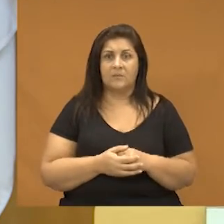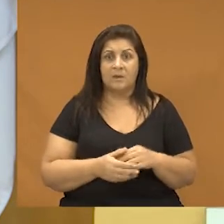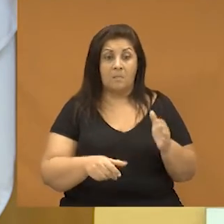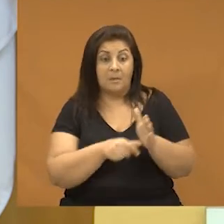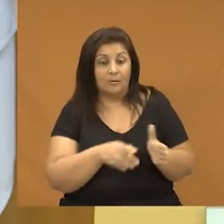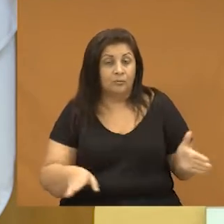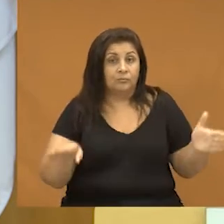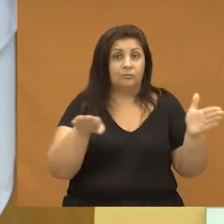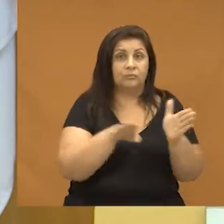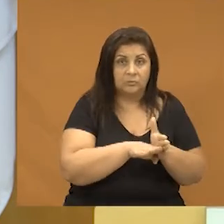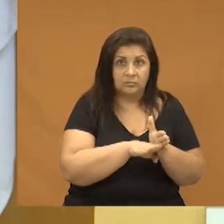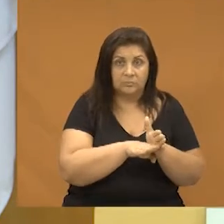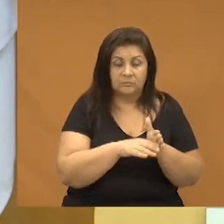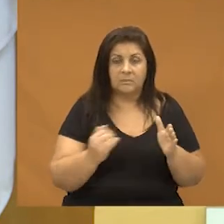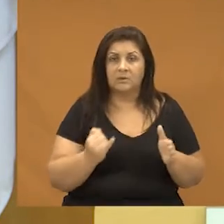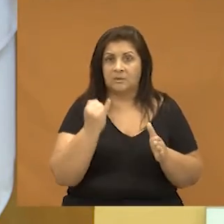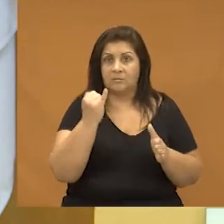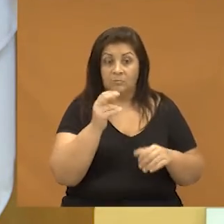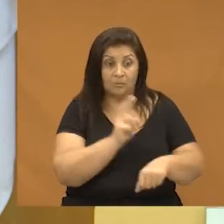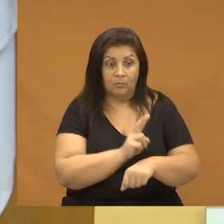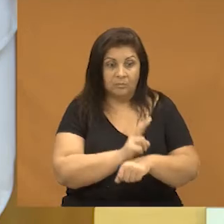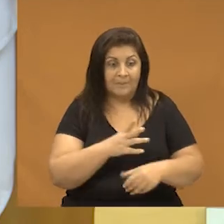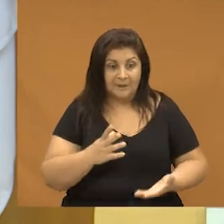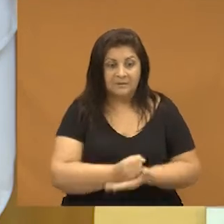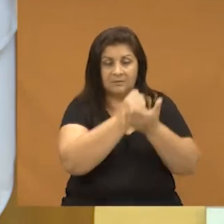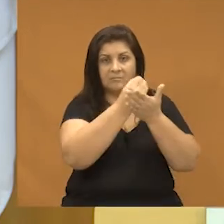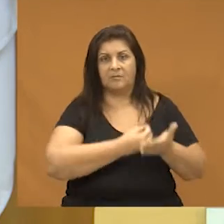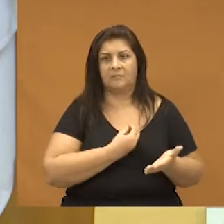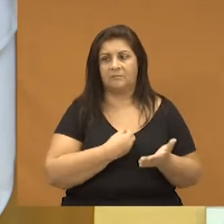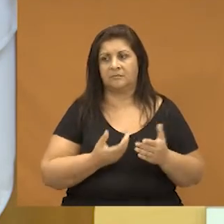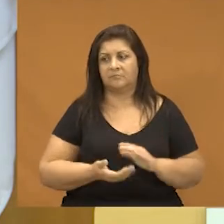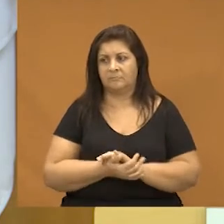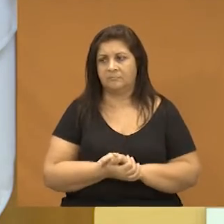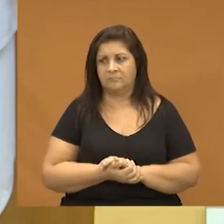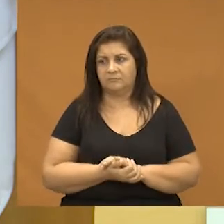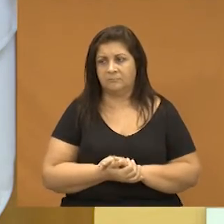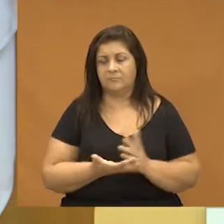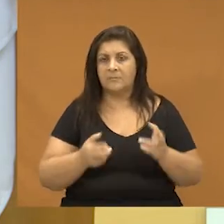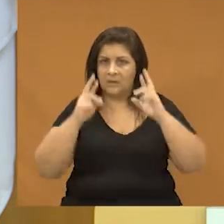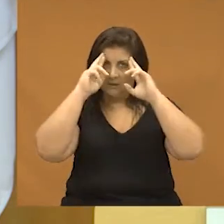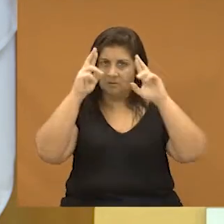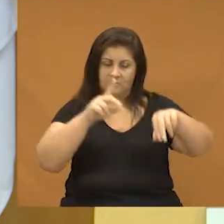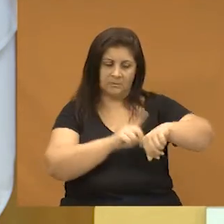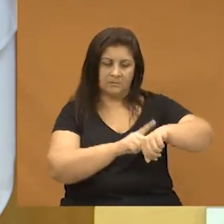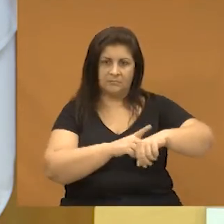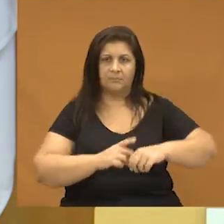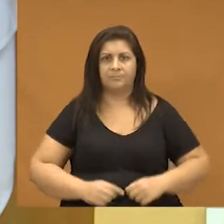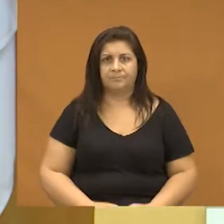que é importante para você manter a vida do paciente. Mas eu vou terminar por aqui, vou respeitar que já acabou meu